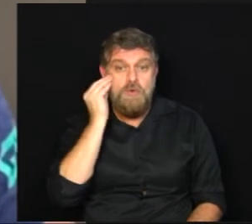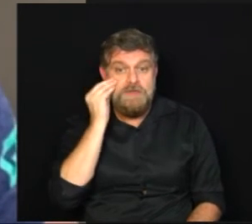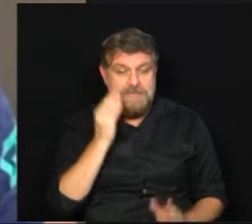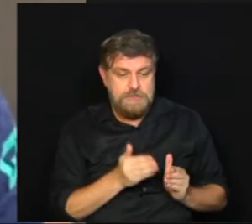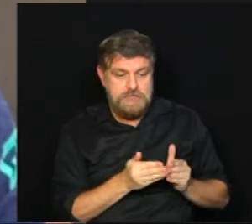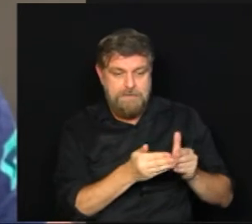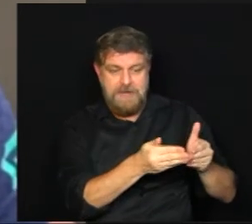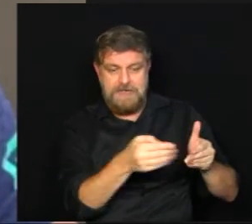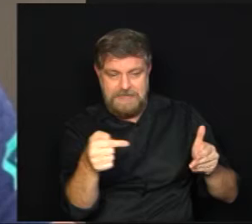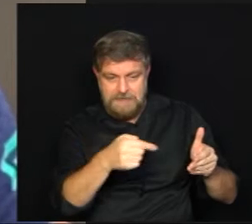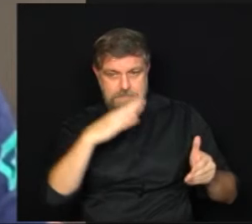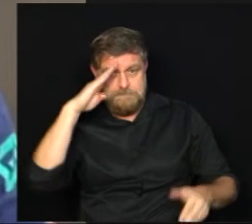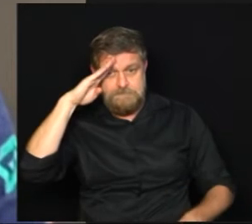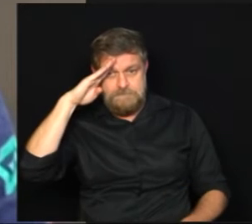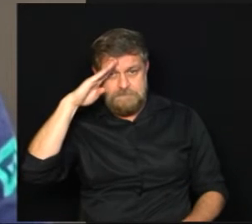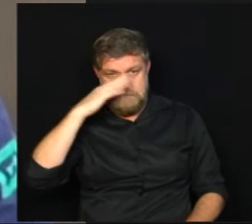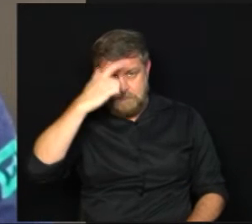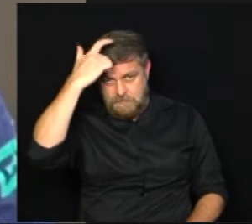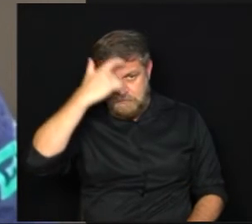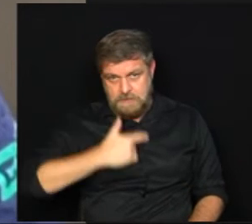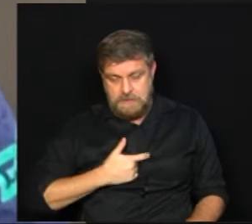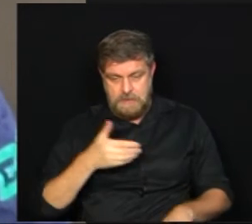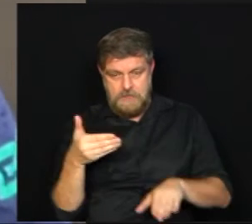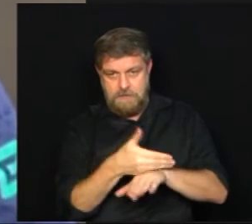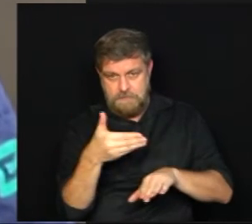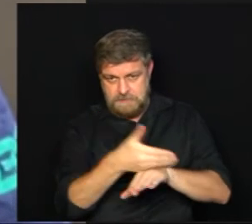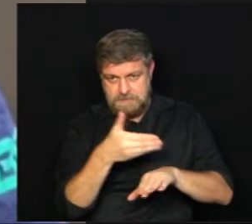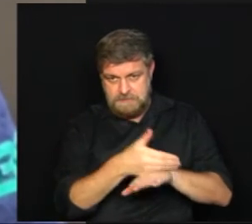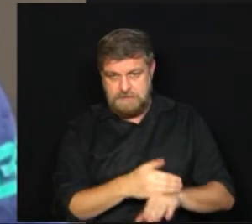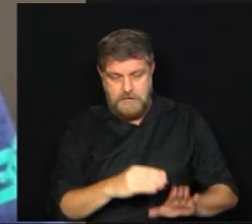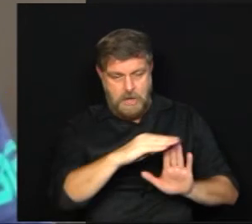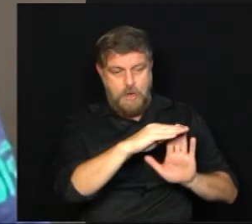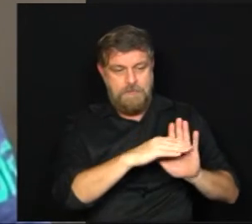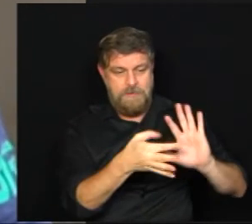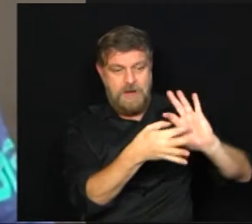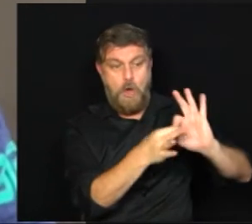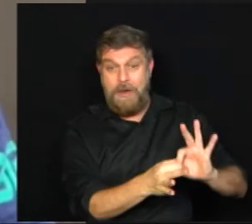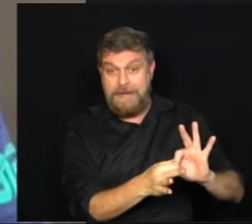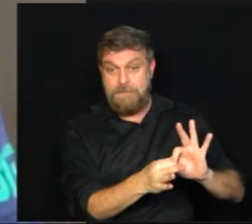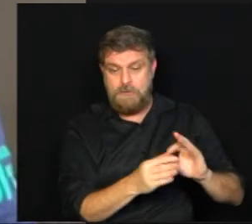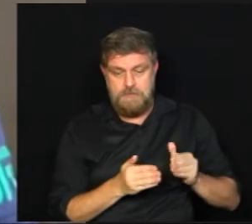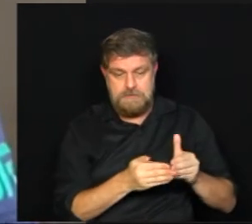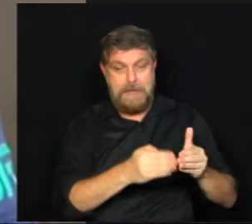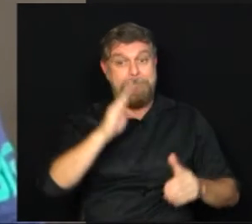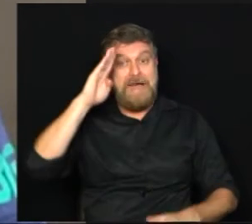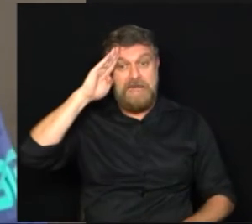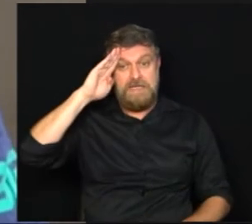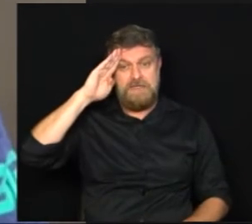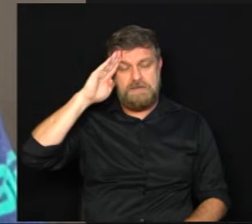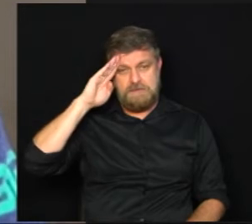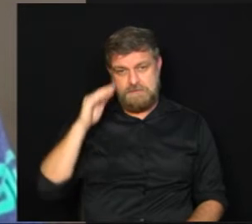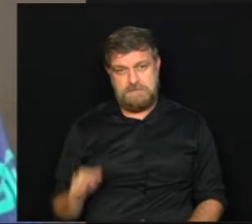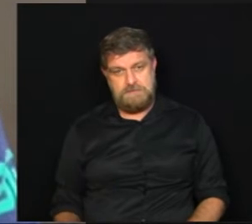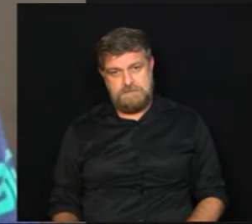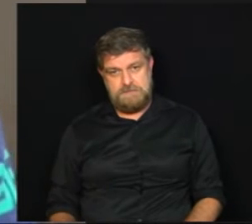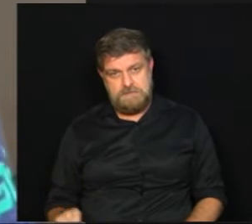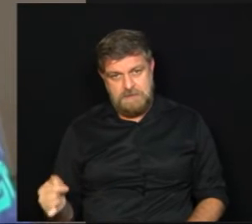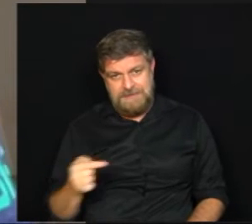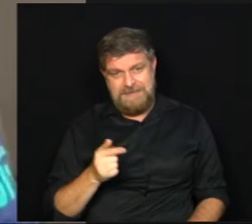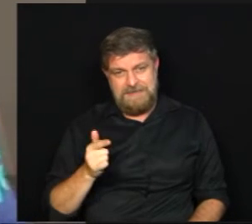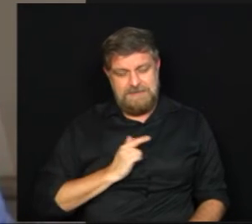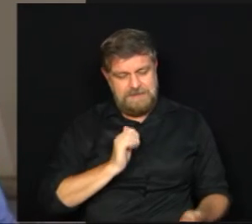lá. E hoje eu faço parte do ProOlim, né, que é o Programa Olímpico da Marinha, que também tem